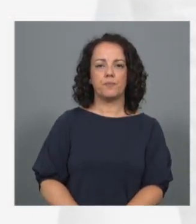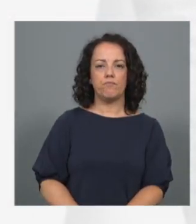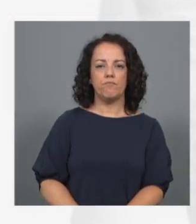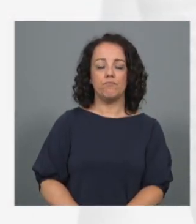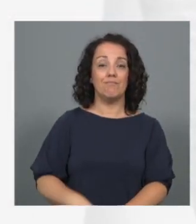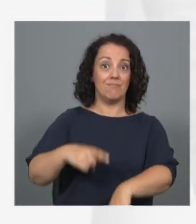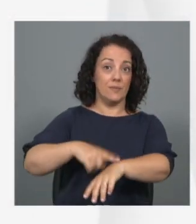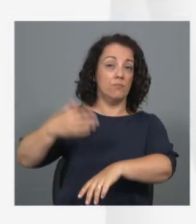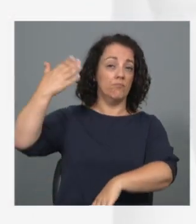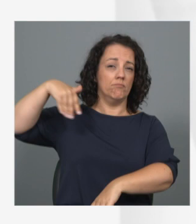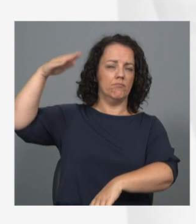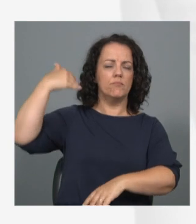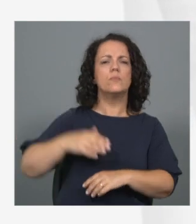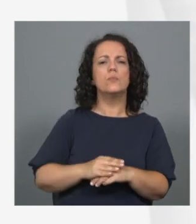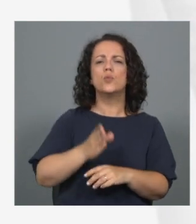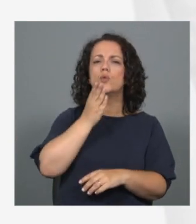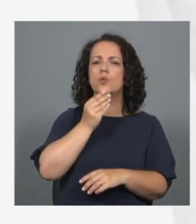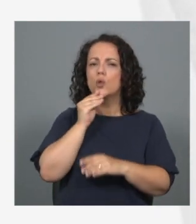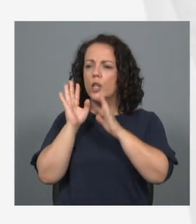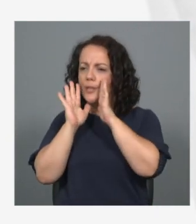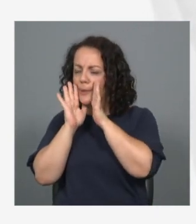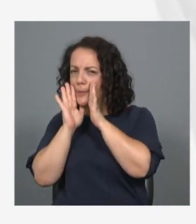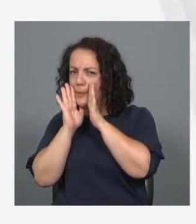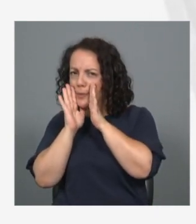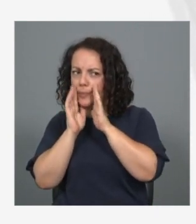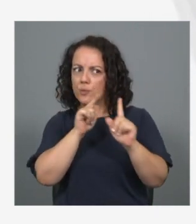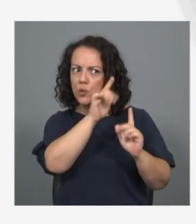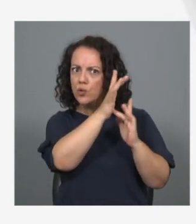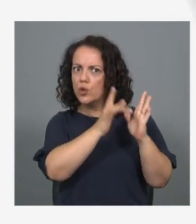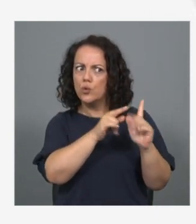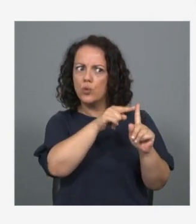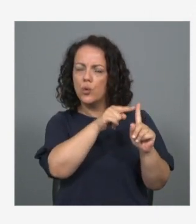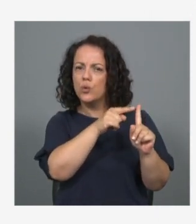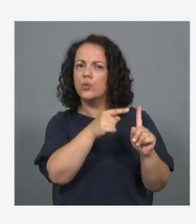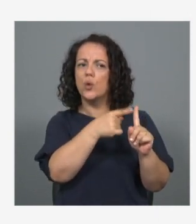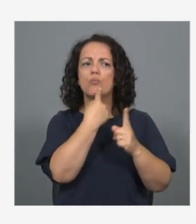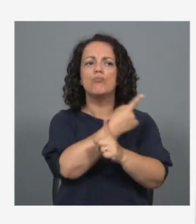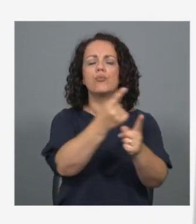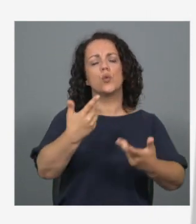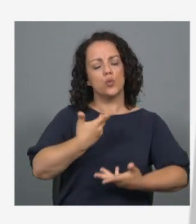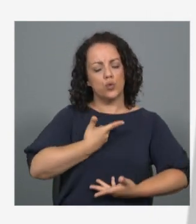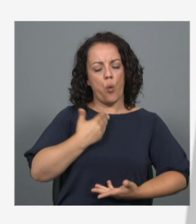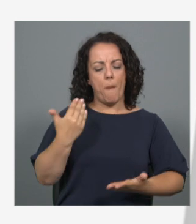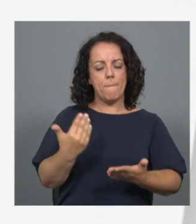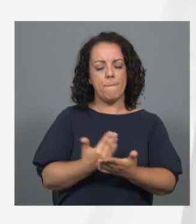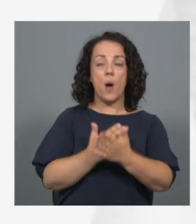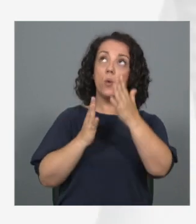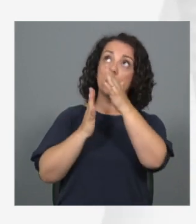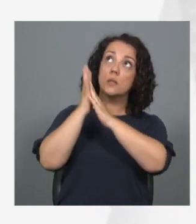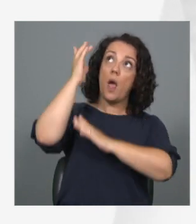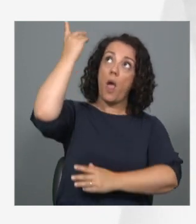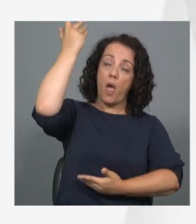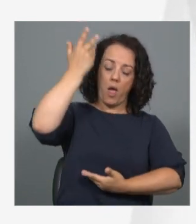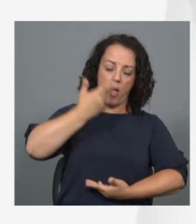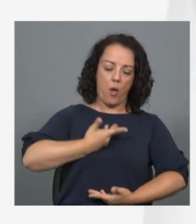Naquele tempo, os judeus murmuravam de Jesus por ele ter dito: "Eu sou o pão que desceu do céu", e